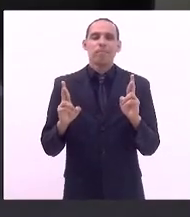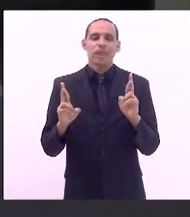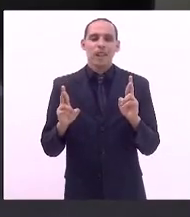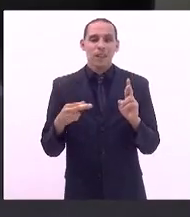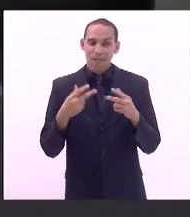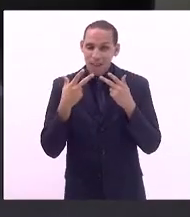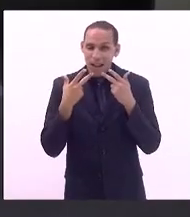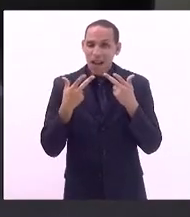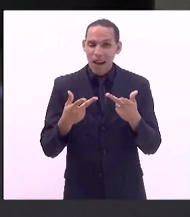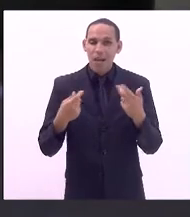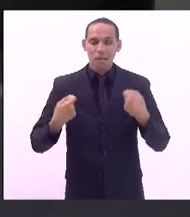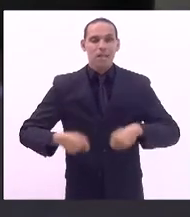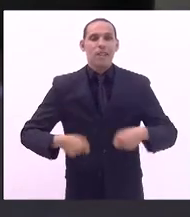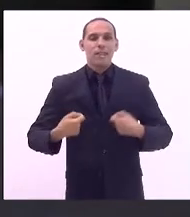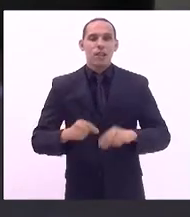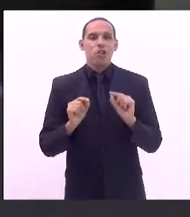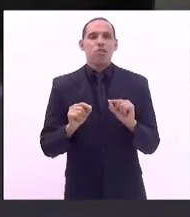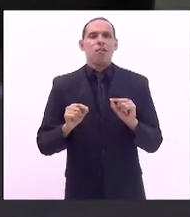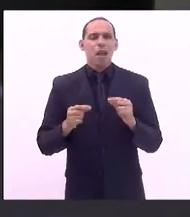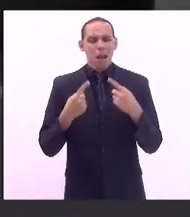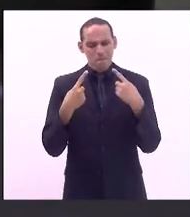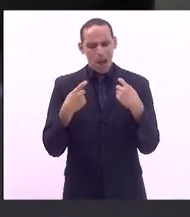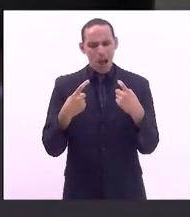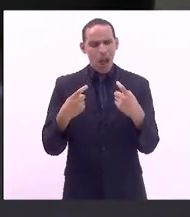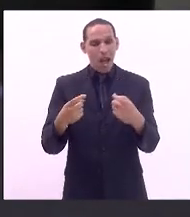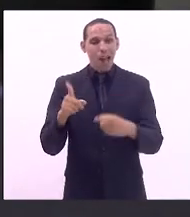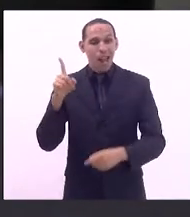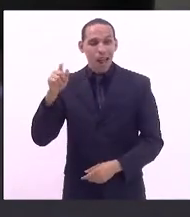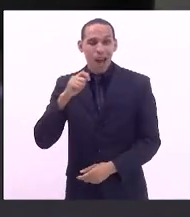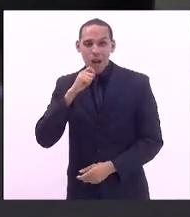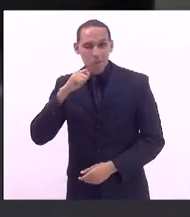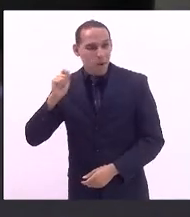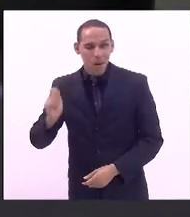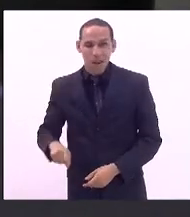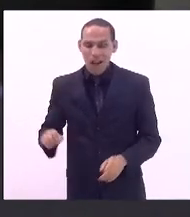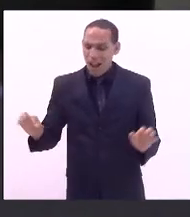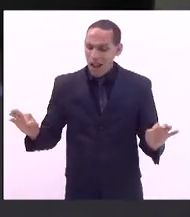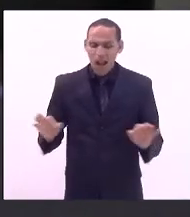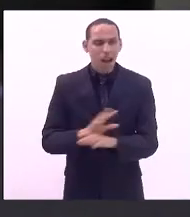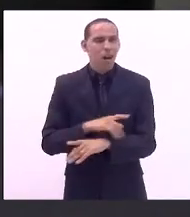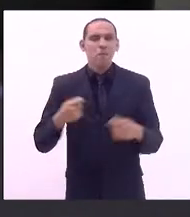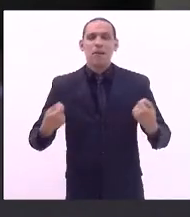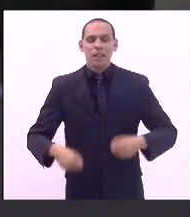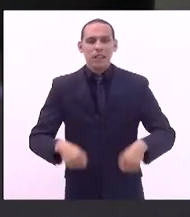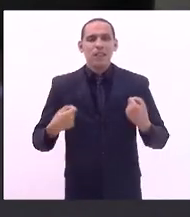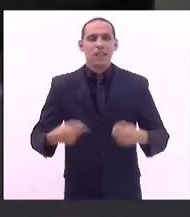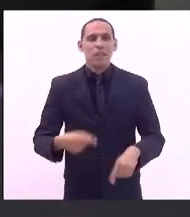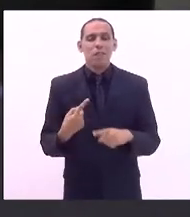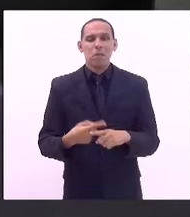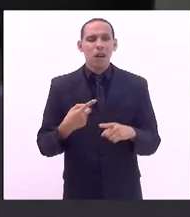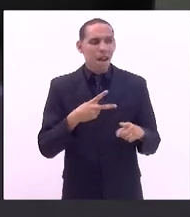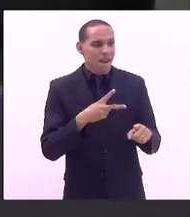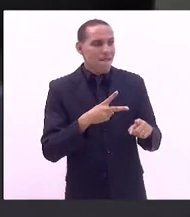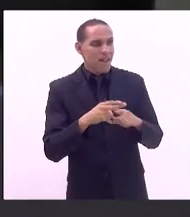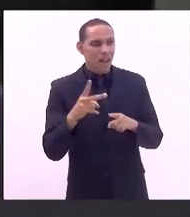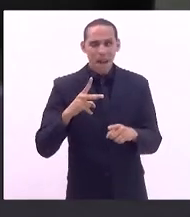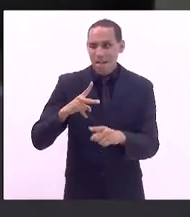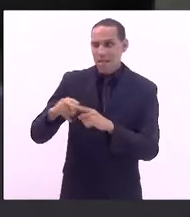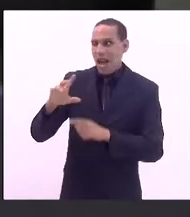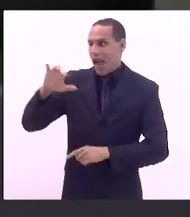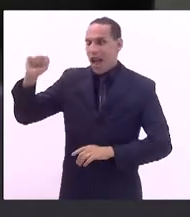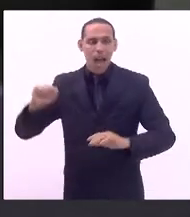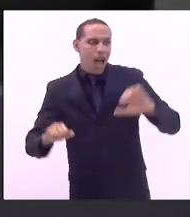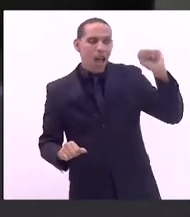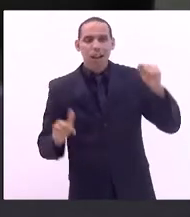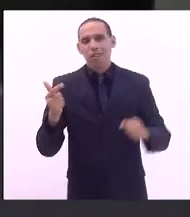falar aqui que essa guerra da Ucrânia se acabe porque ninguém sai vencendo no a guerra